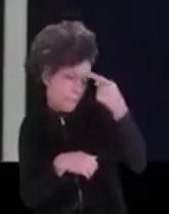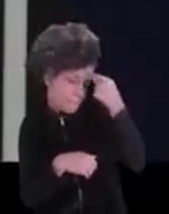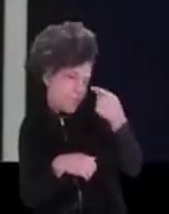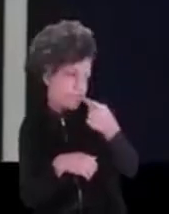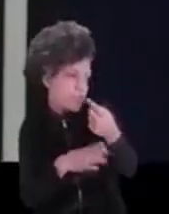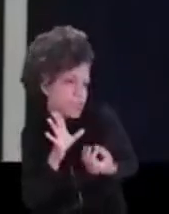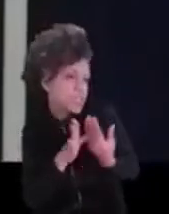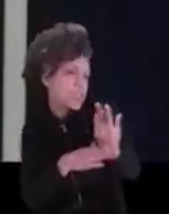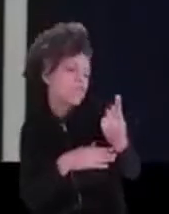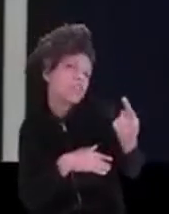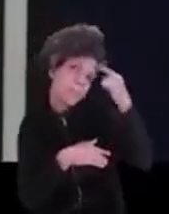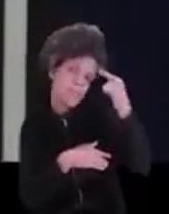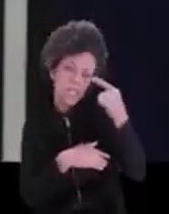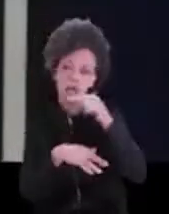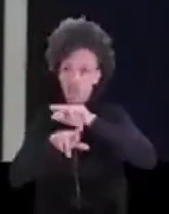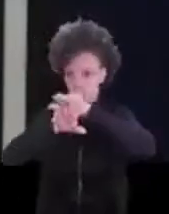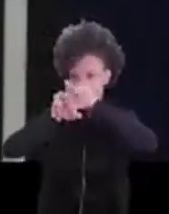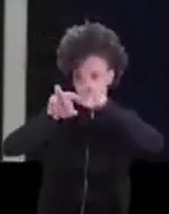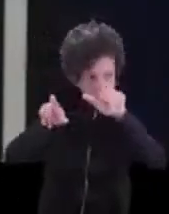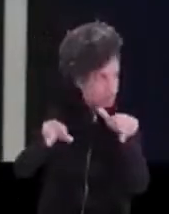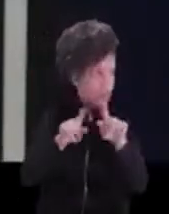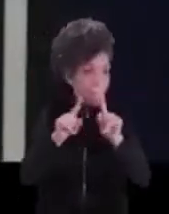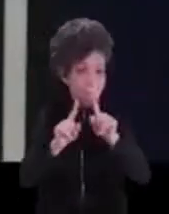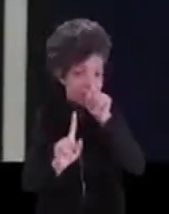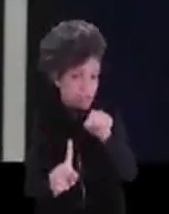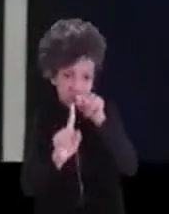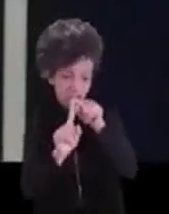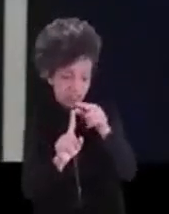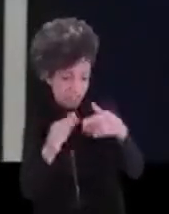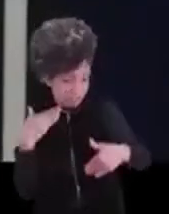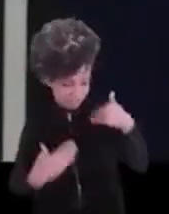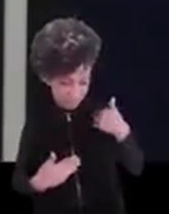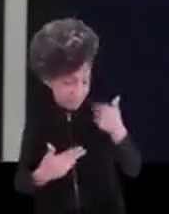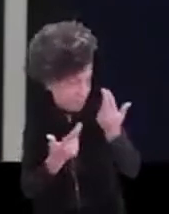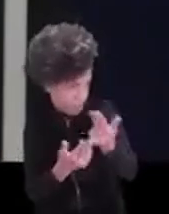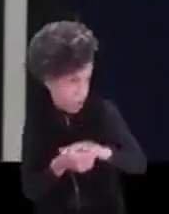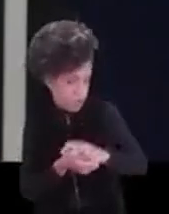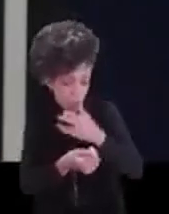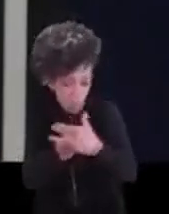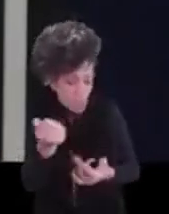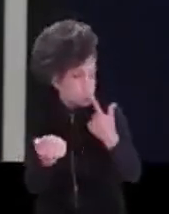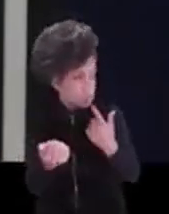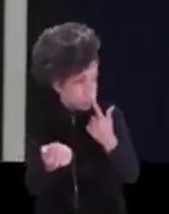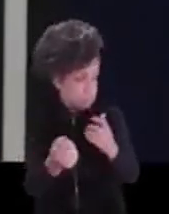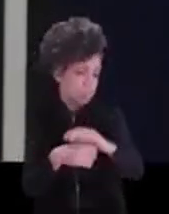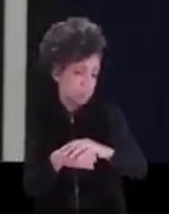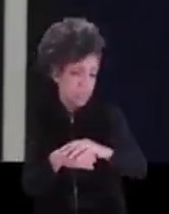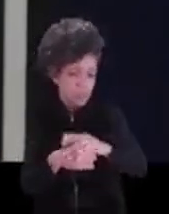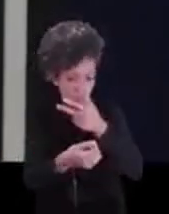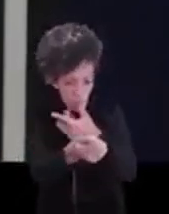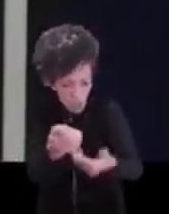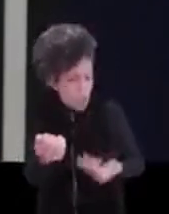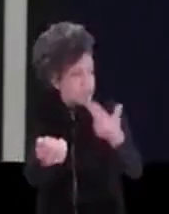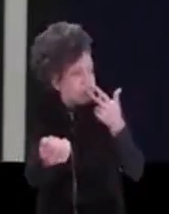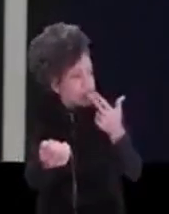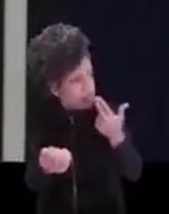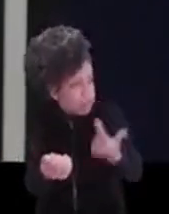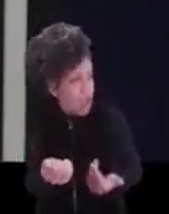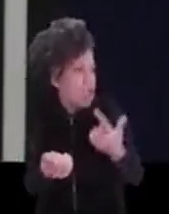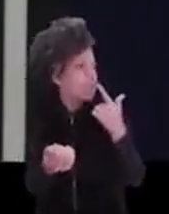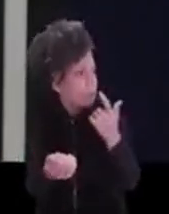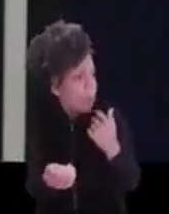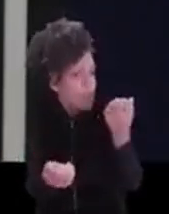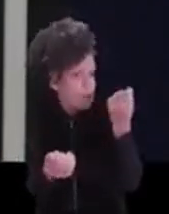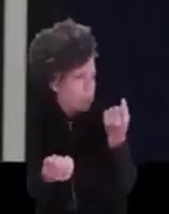fez você pensar de um jeito eu de útero de outra tal mas no final nós somos tudo igual cara o sangue que tá aí os glóbulos brancos vermelhos são os